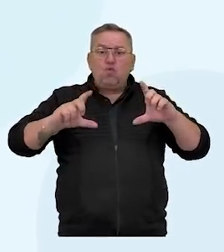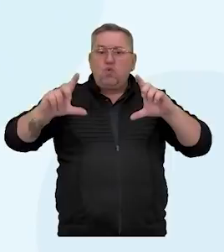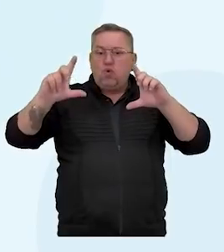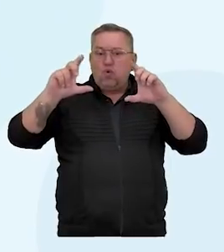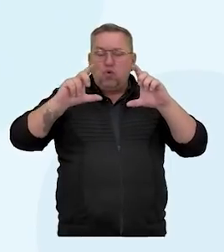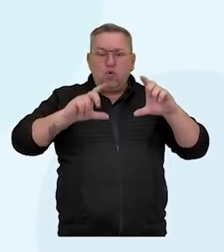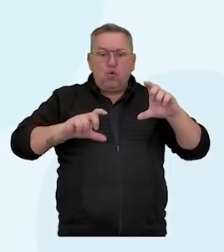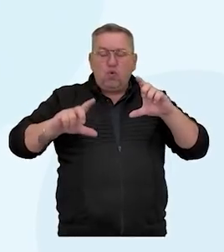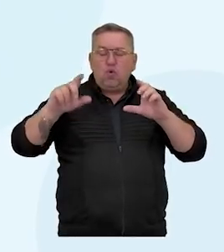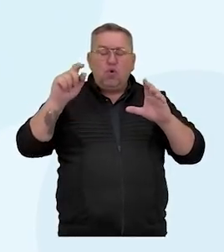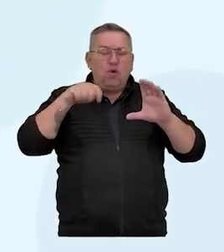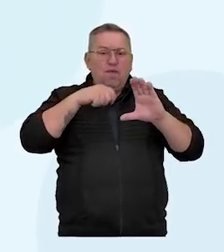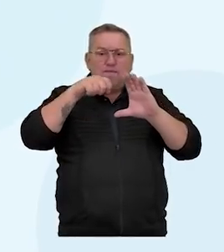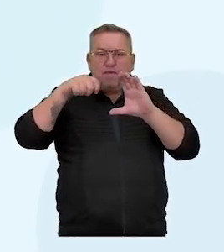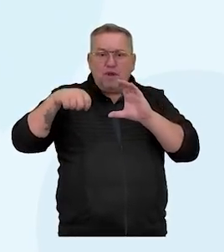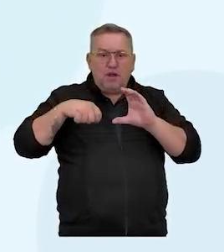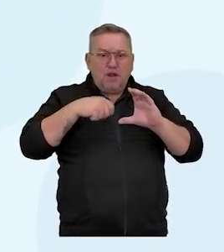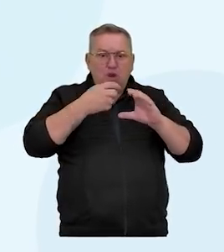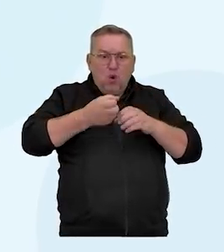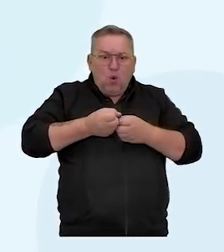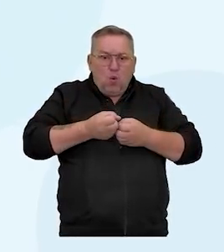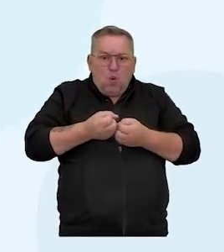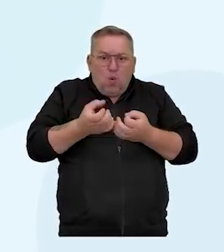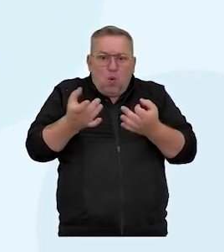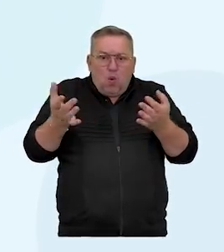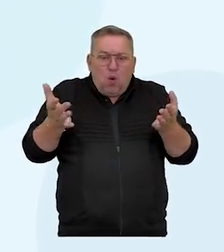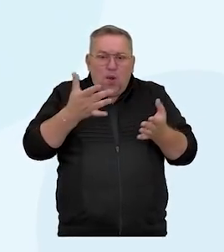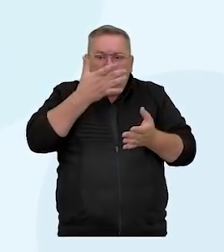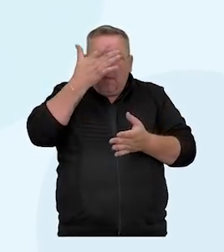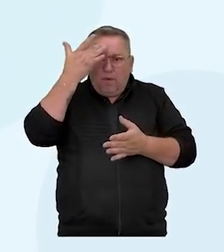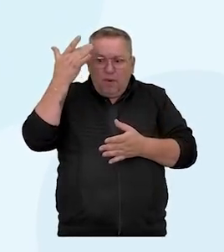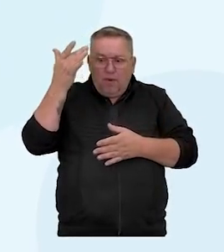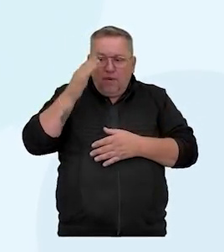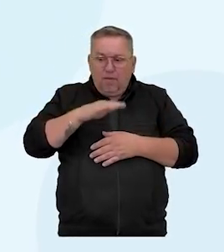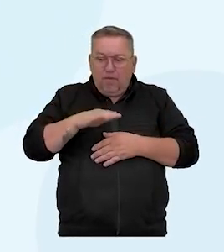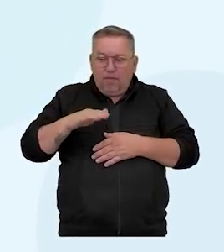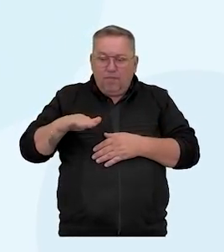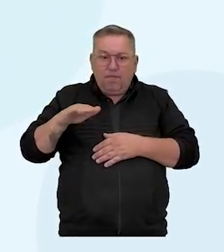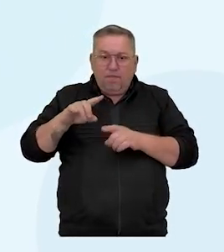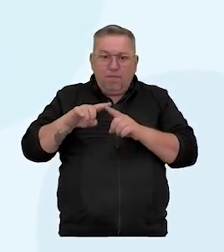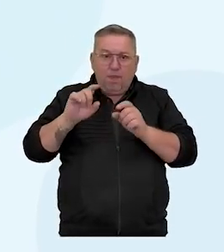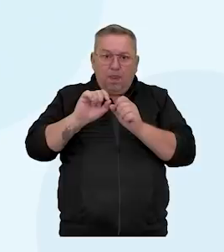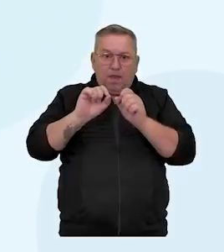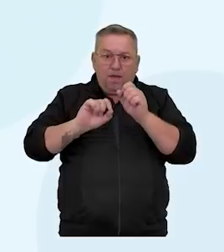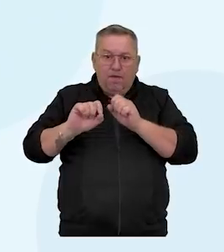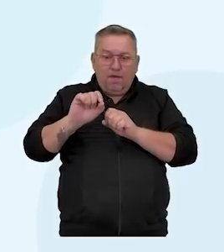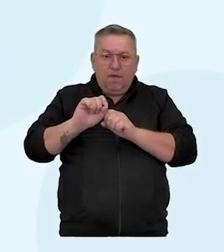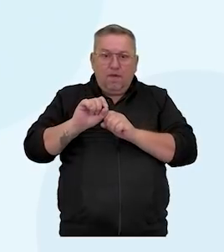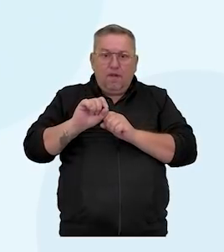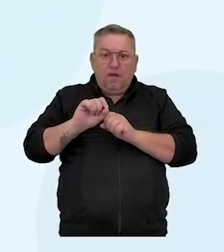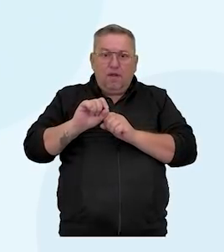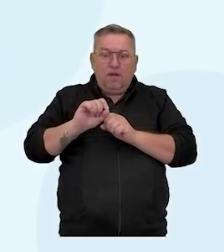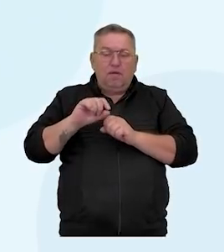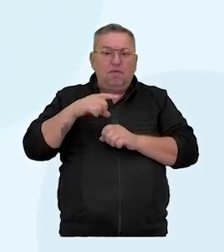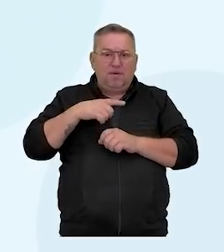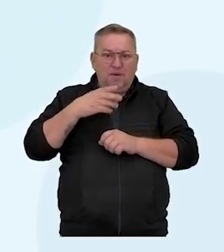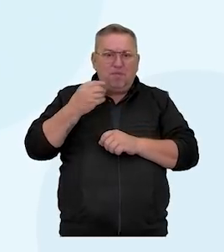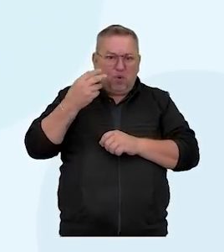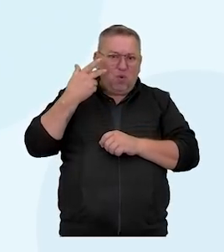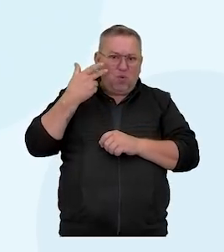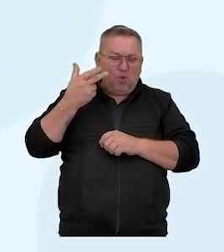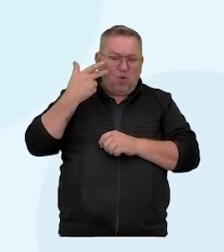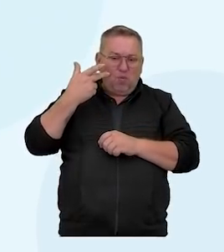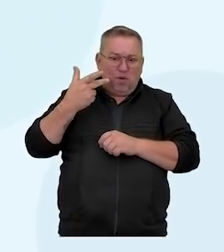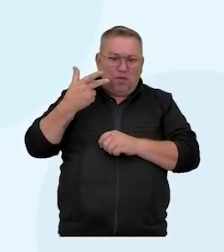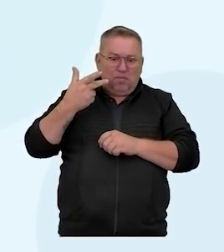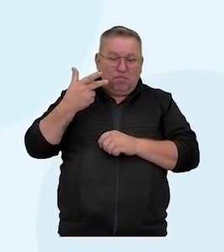vídeos, né, para centenas de pessoas, e as crianças crescem achando que isso é muito normal,